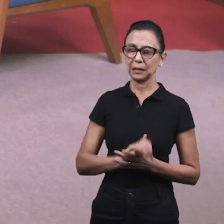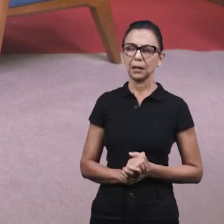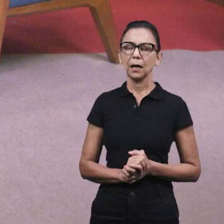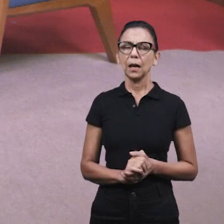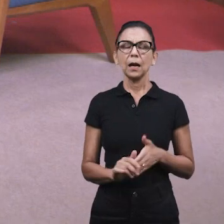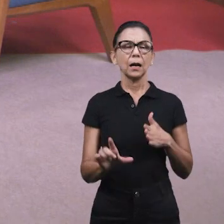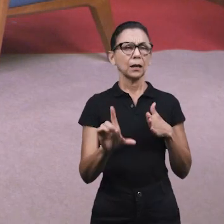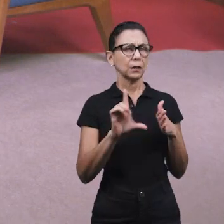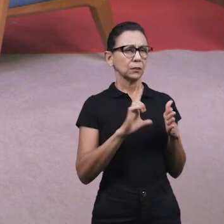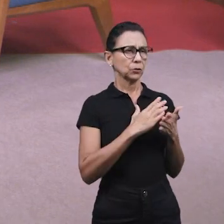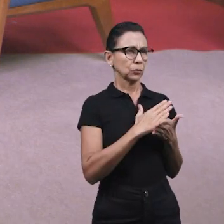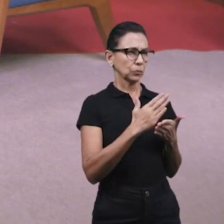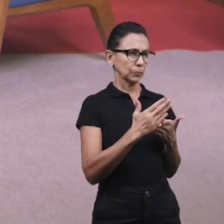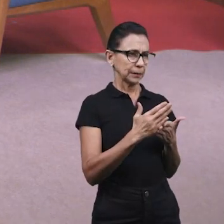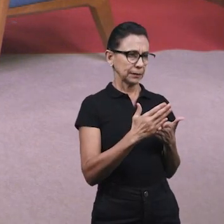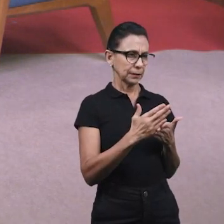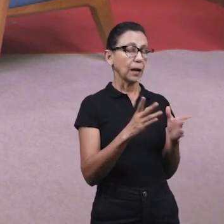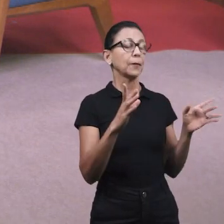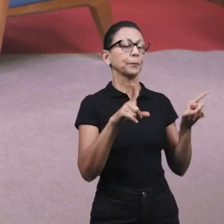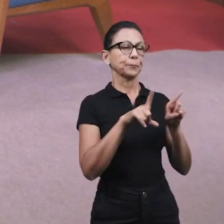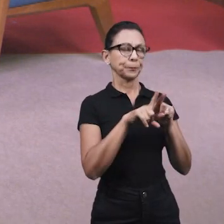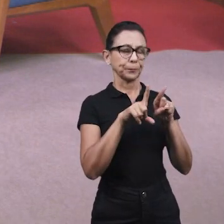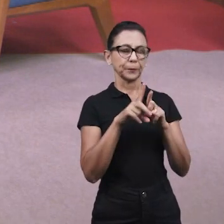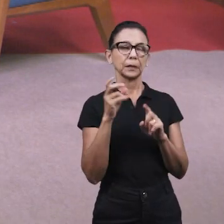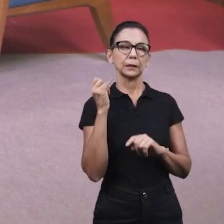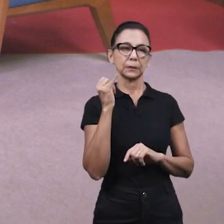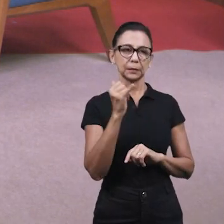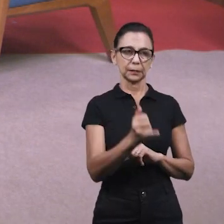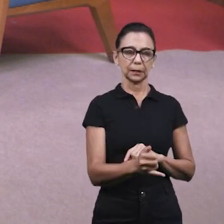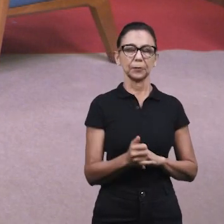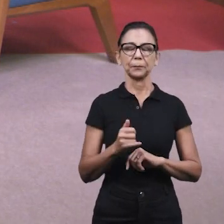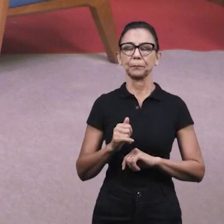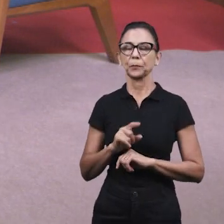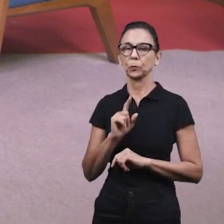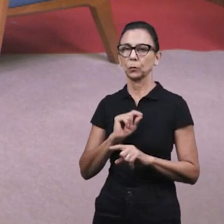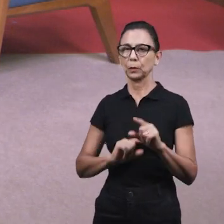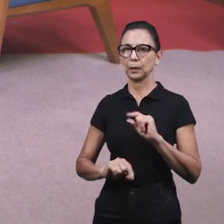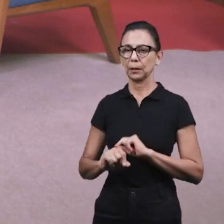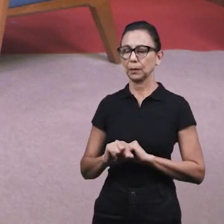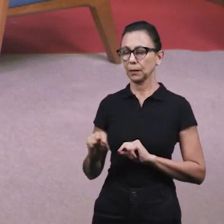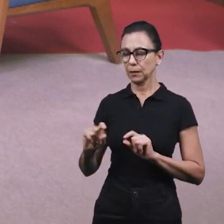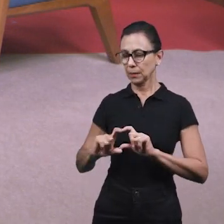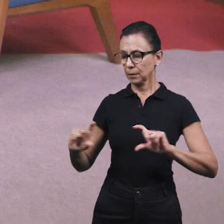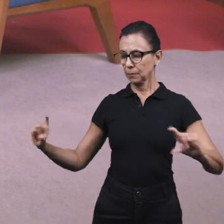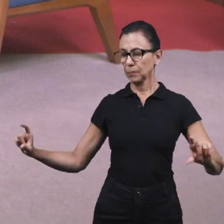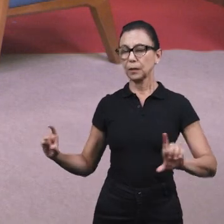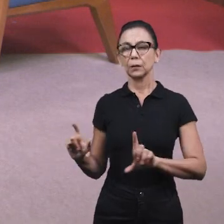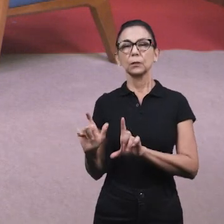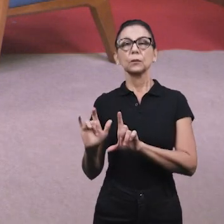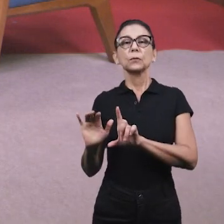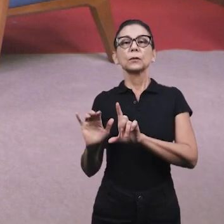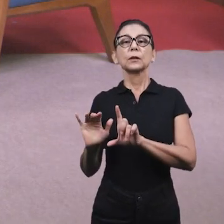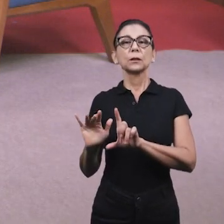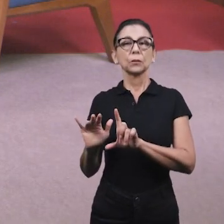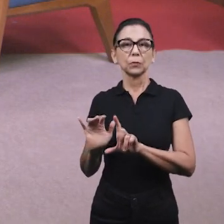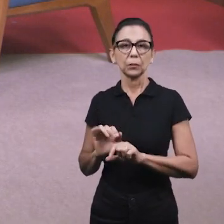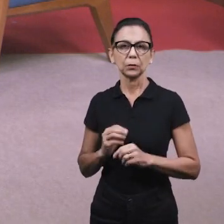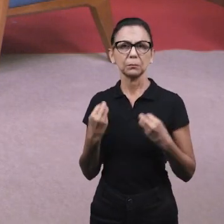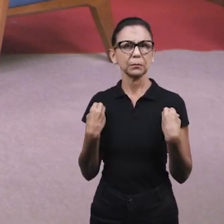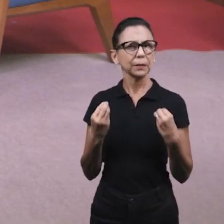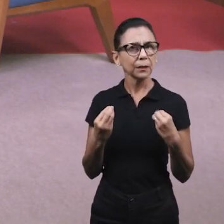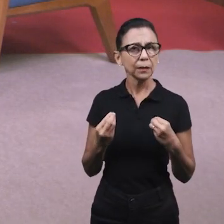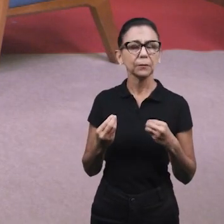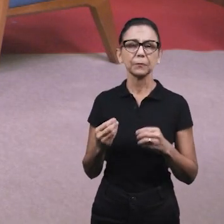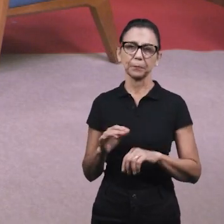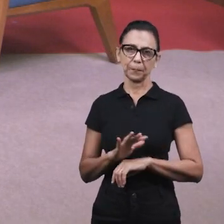começar no assunto propriamente, e aliás eu quero dizer a você o seguinte, está aparecendo aí na tela um QR Code, é para você